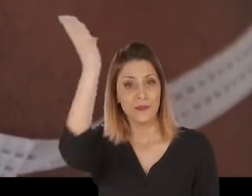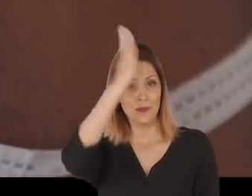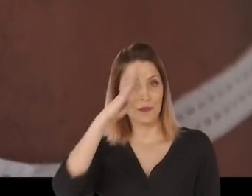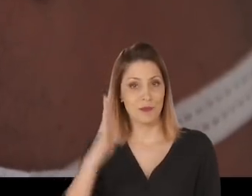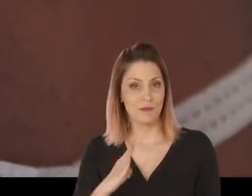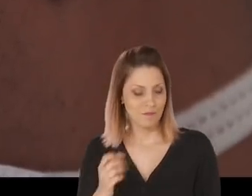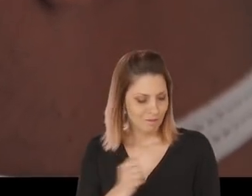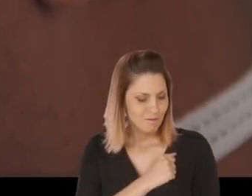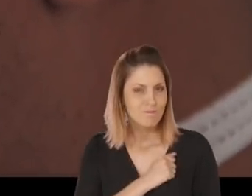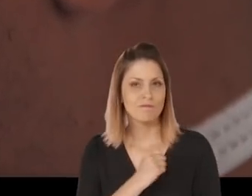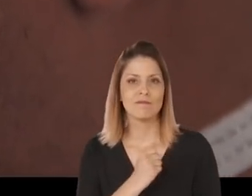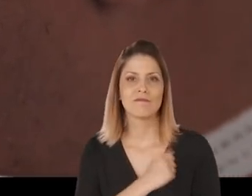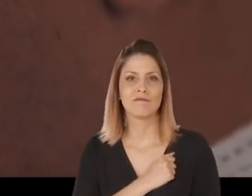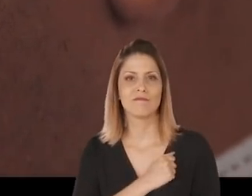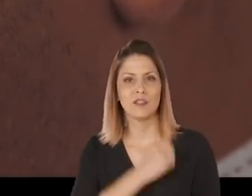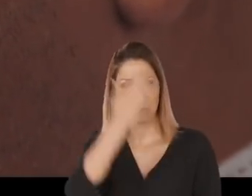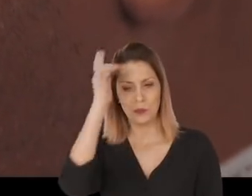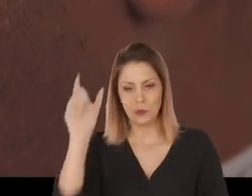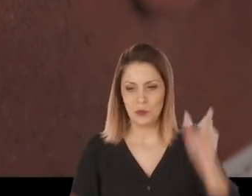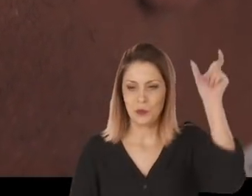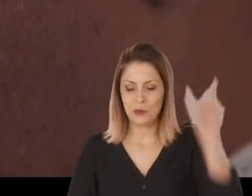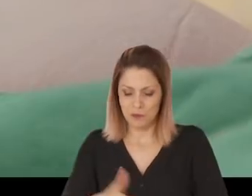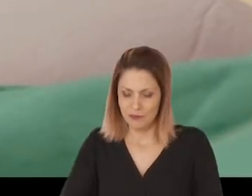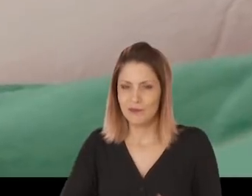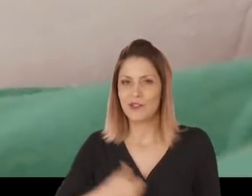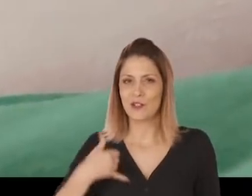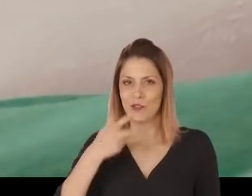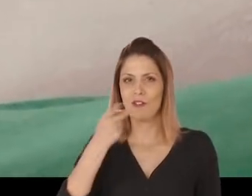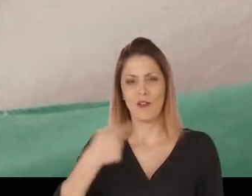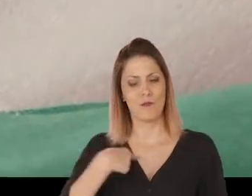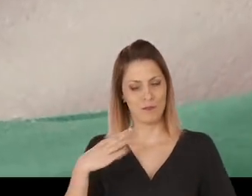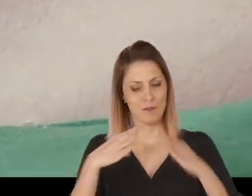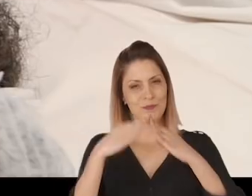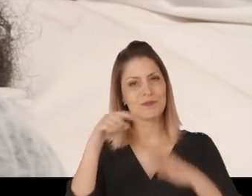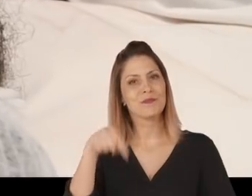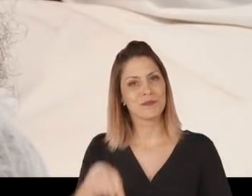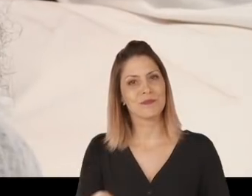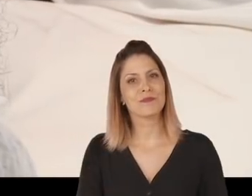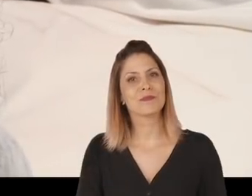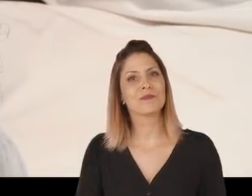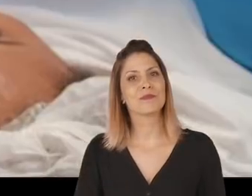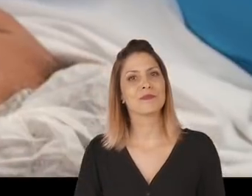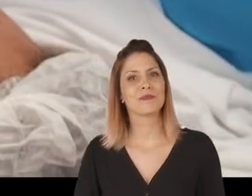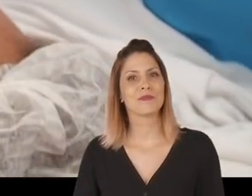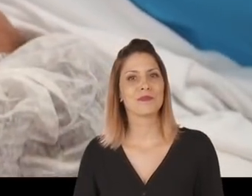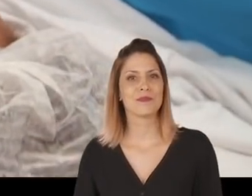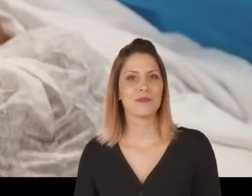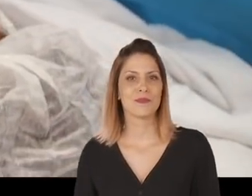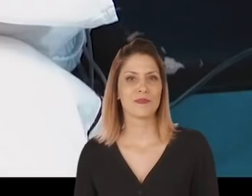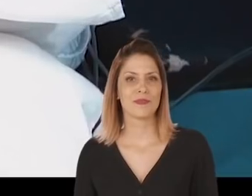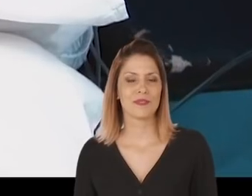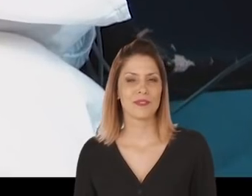Um Brasil patriota, em que o cidadão tenha orgulho de dizer que vive aqui.